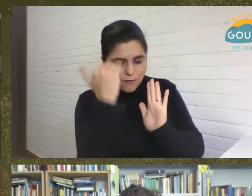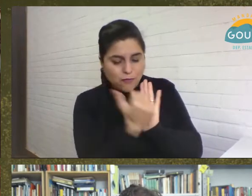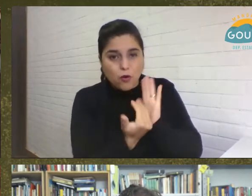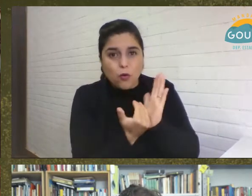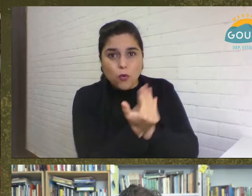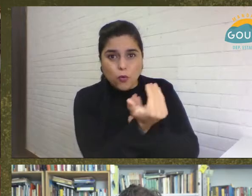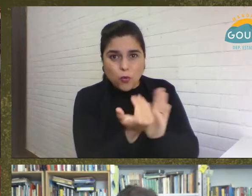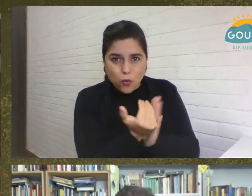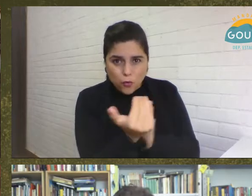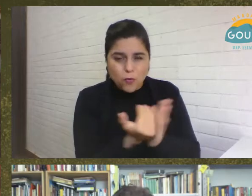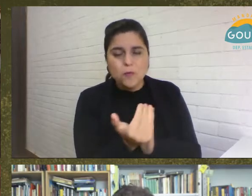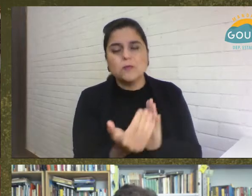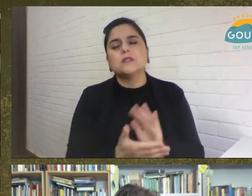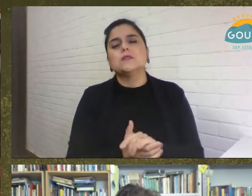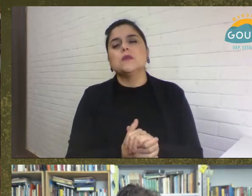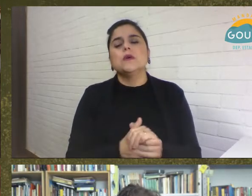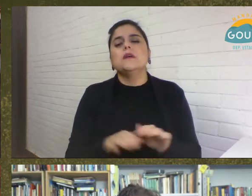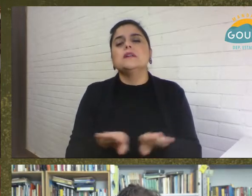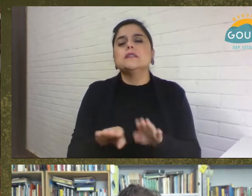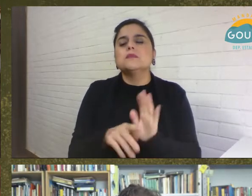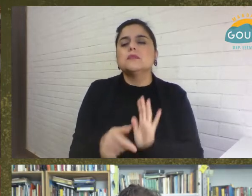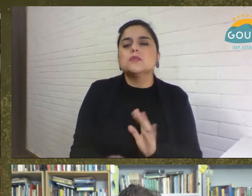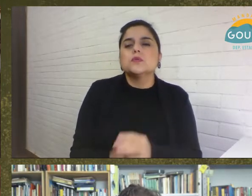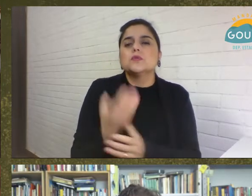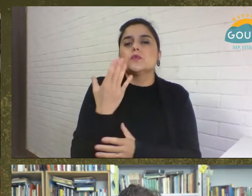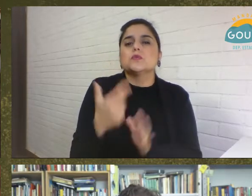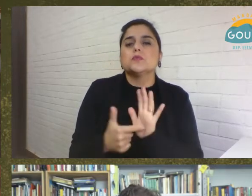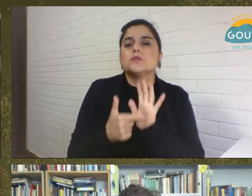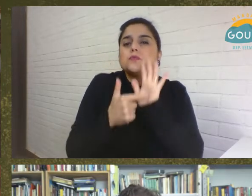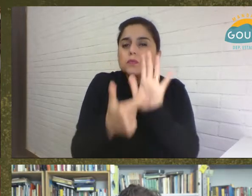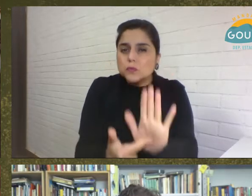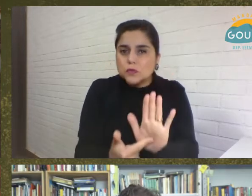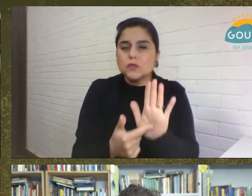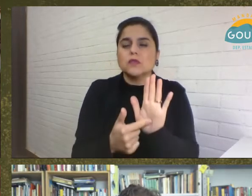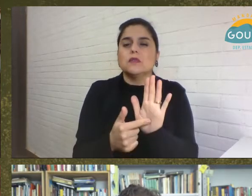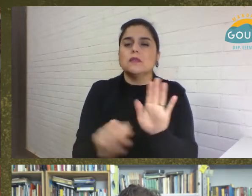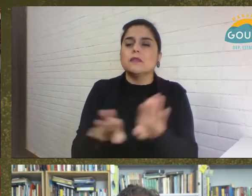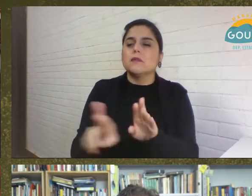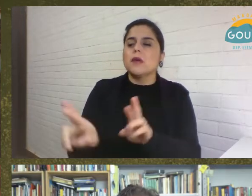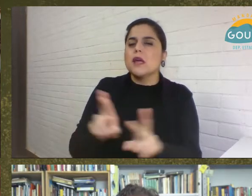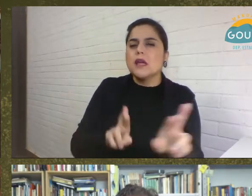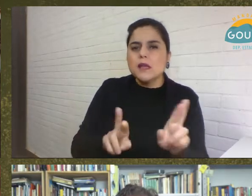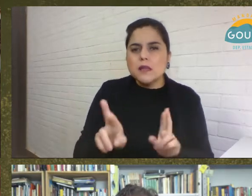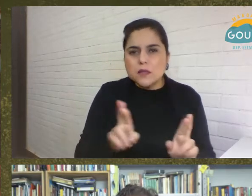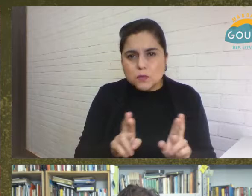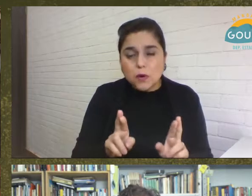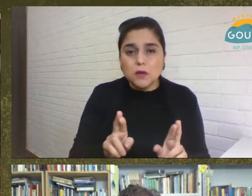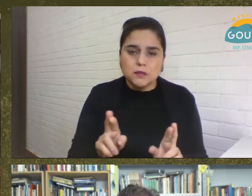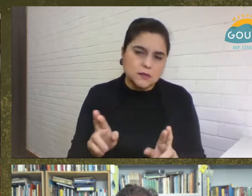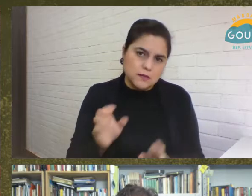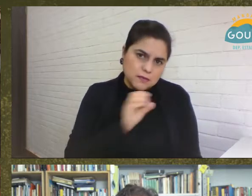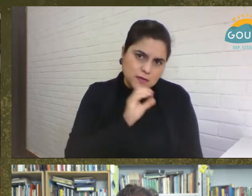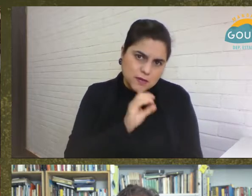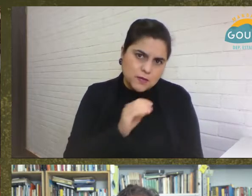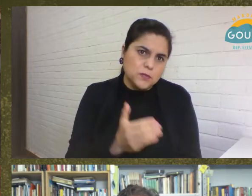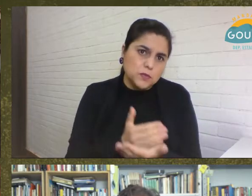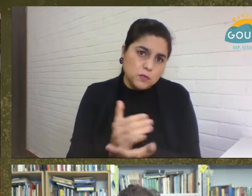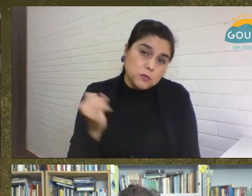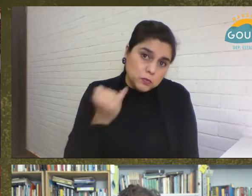e também o aparecimento das primeiras respostas que desde muito cedo, é importante que se